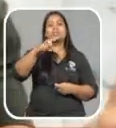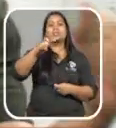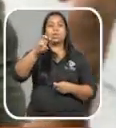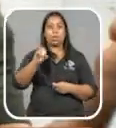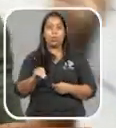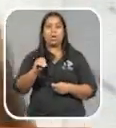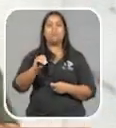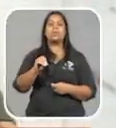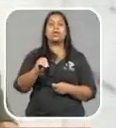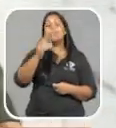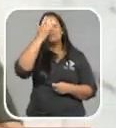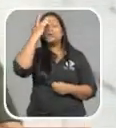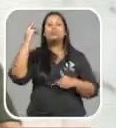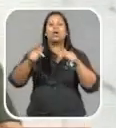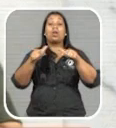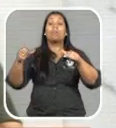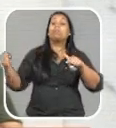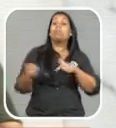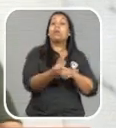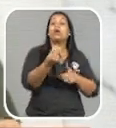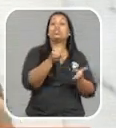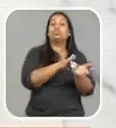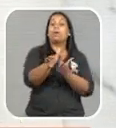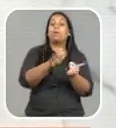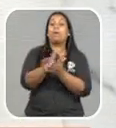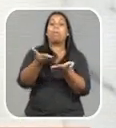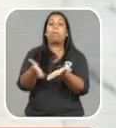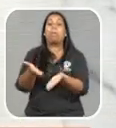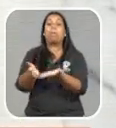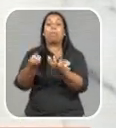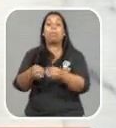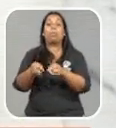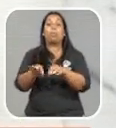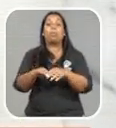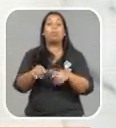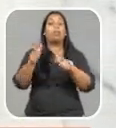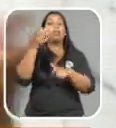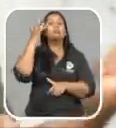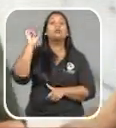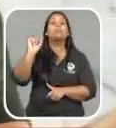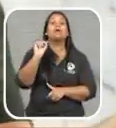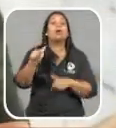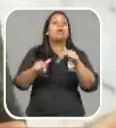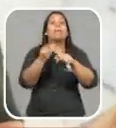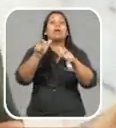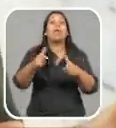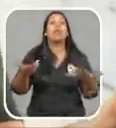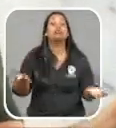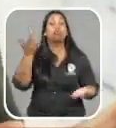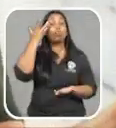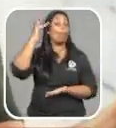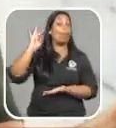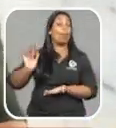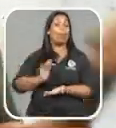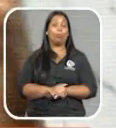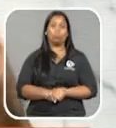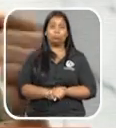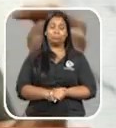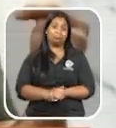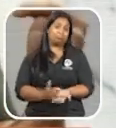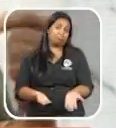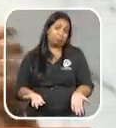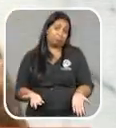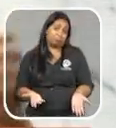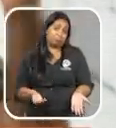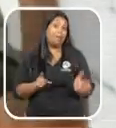nem sabe quem é, onde trabalha. Pergunte, Então vamos fazer democracia direta para tudo. Sim. Sabe